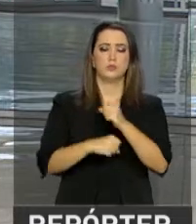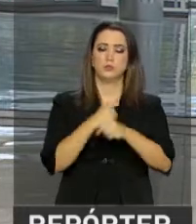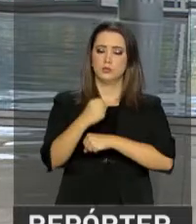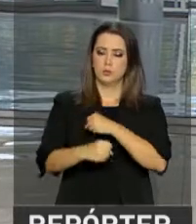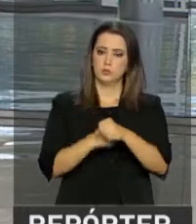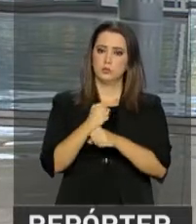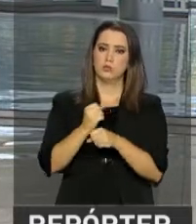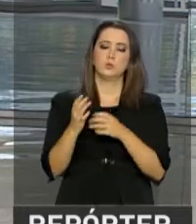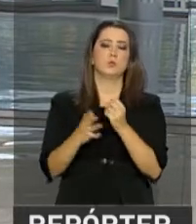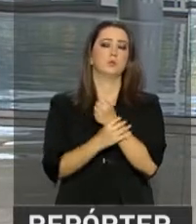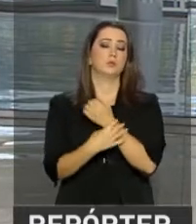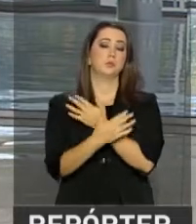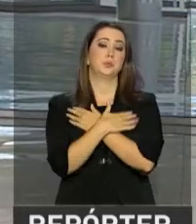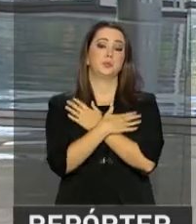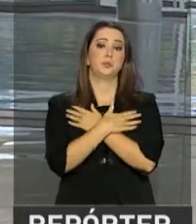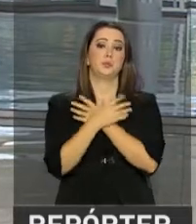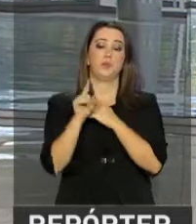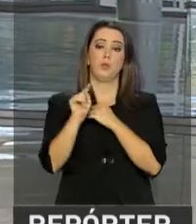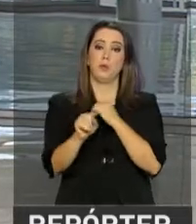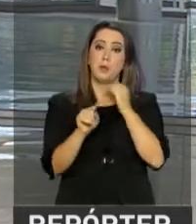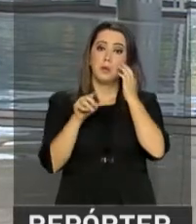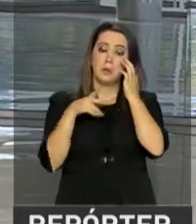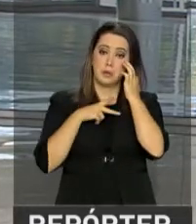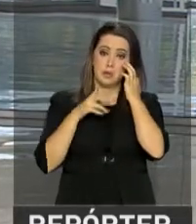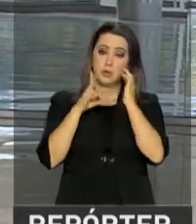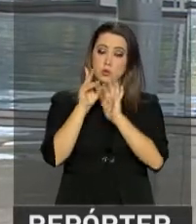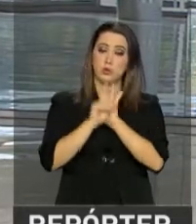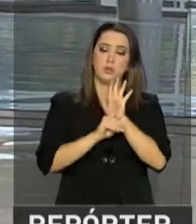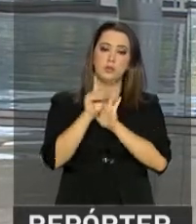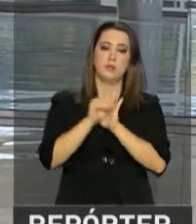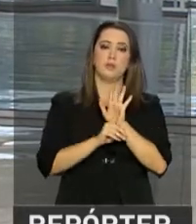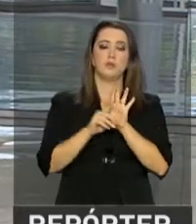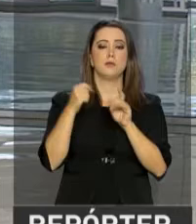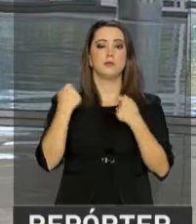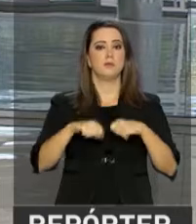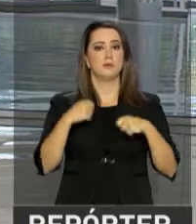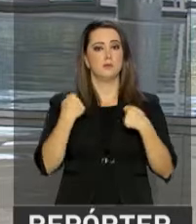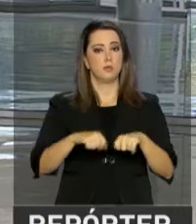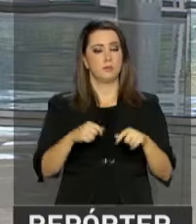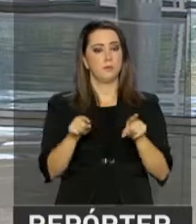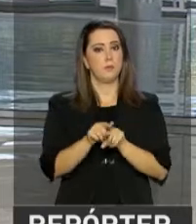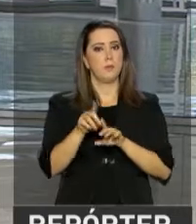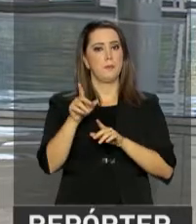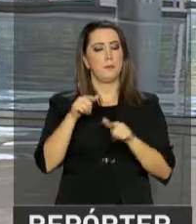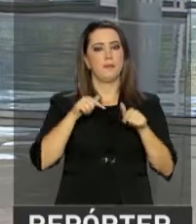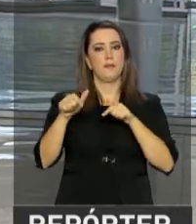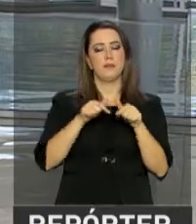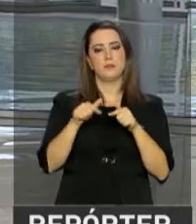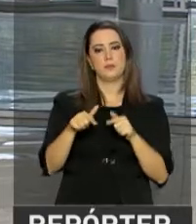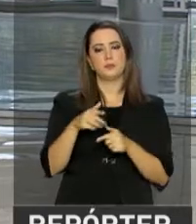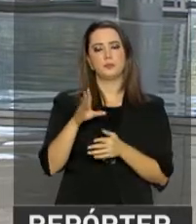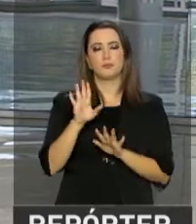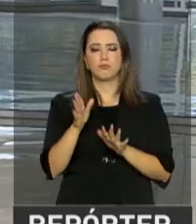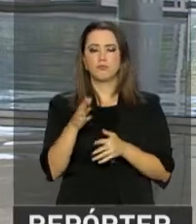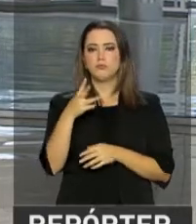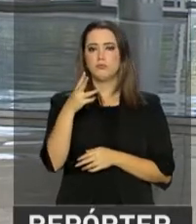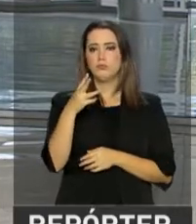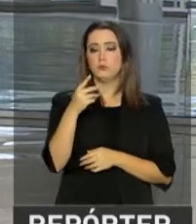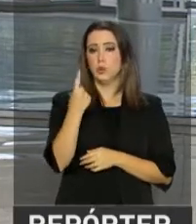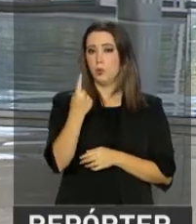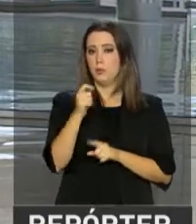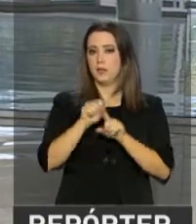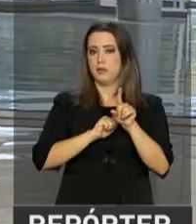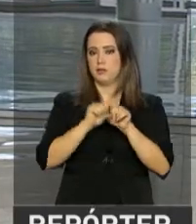de seguro-desemprego. Lembrando que para ter direito ao benefício, é necessário ter trabalhado formalmente por pelo menos